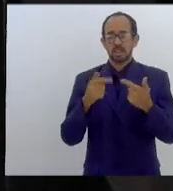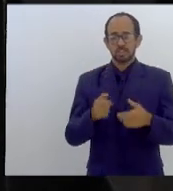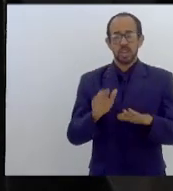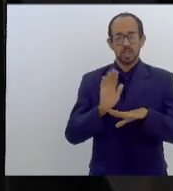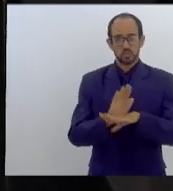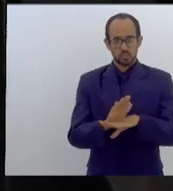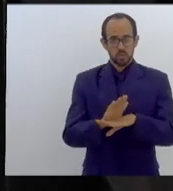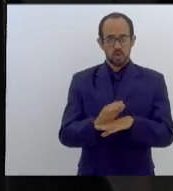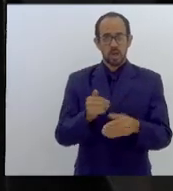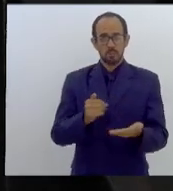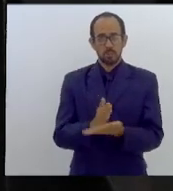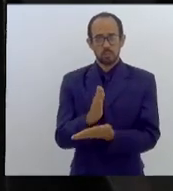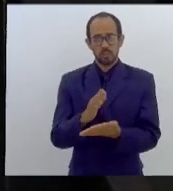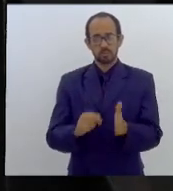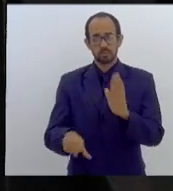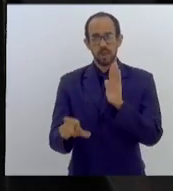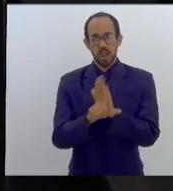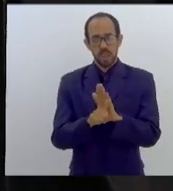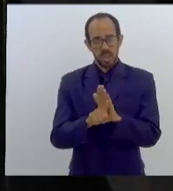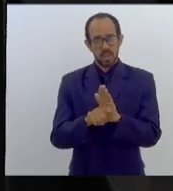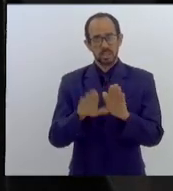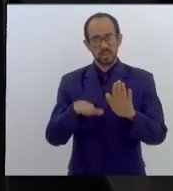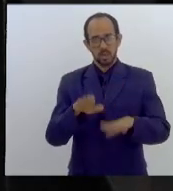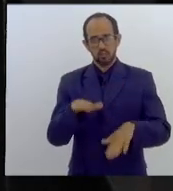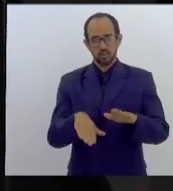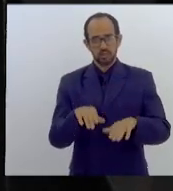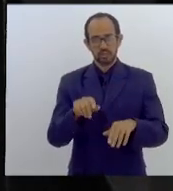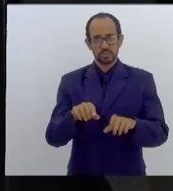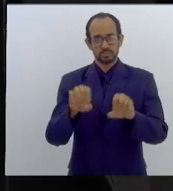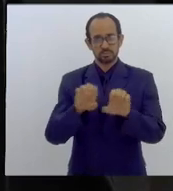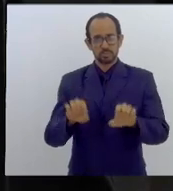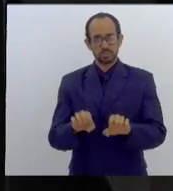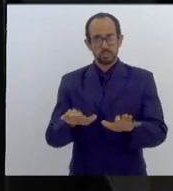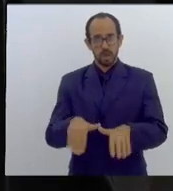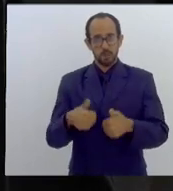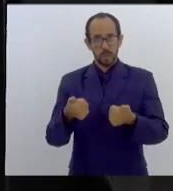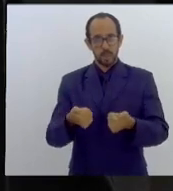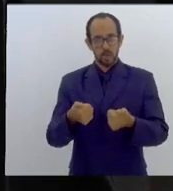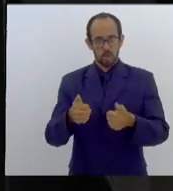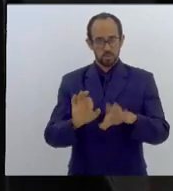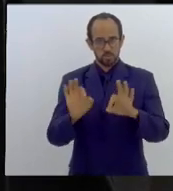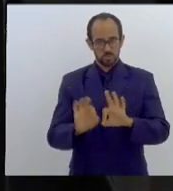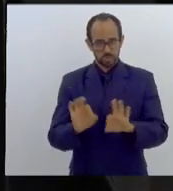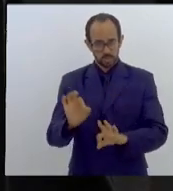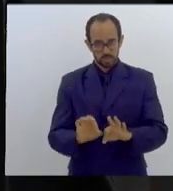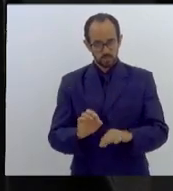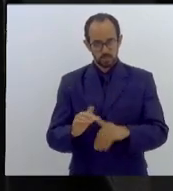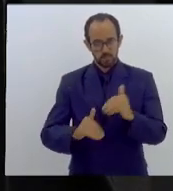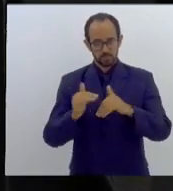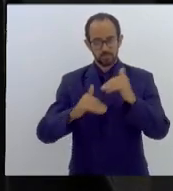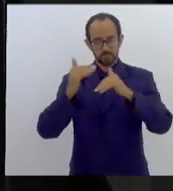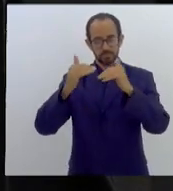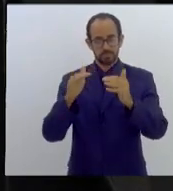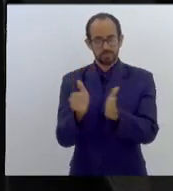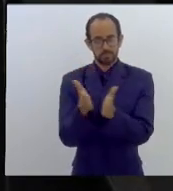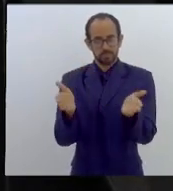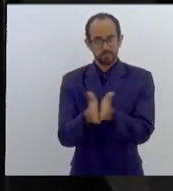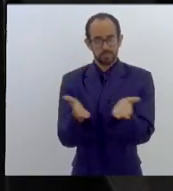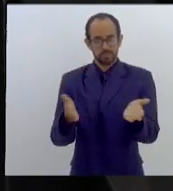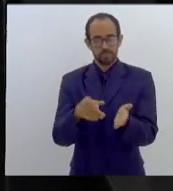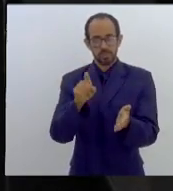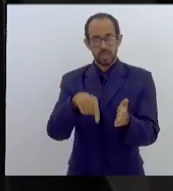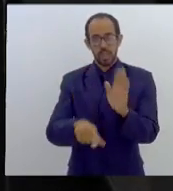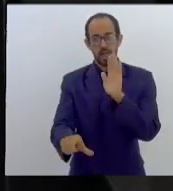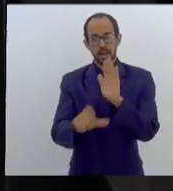uma lei, talvez das mais estruturadas do ponto de vista de um planejamento de desenvolvimento para os territórios periféricos. Me refiro aqui à lei